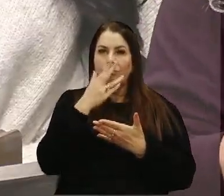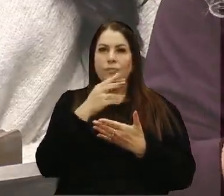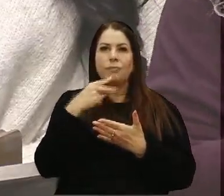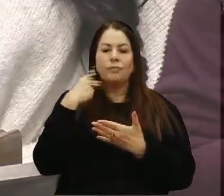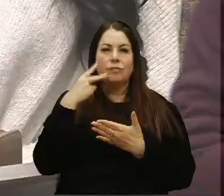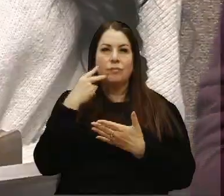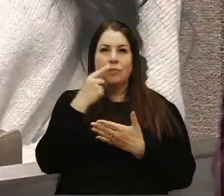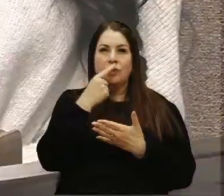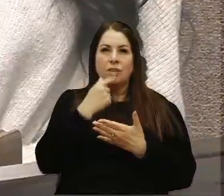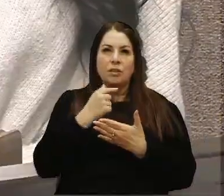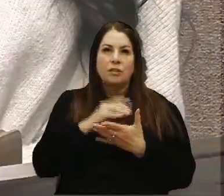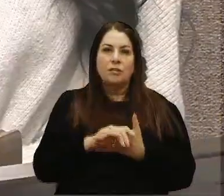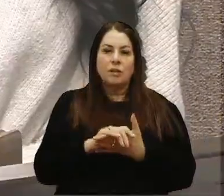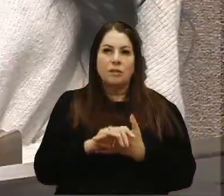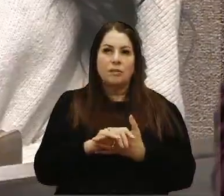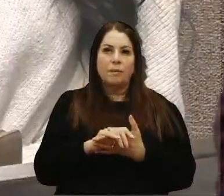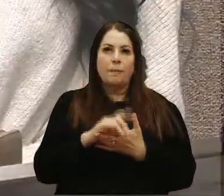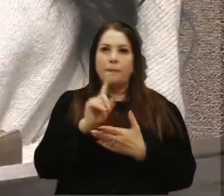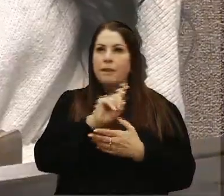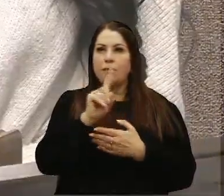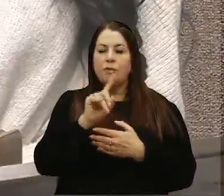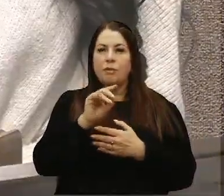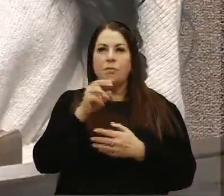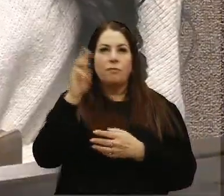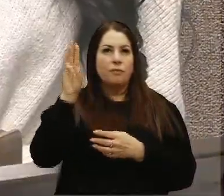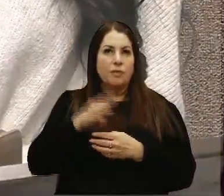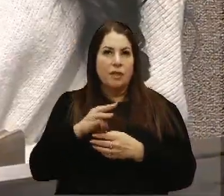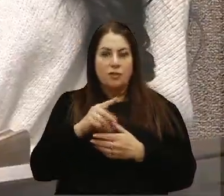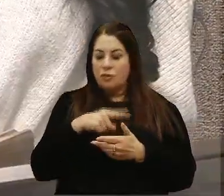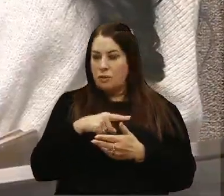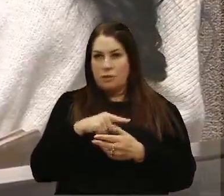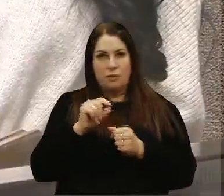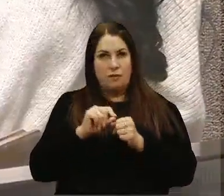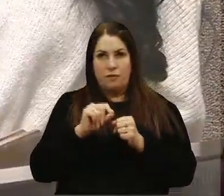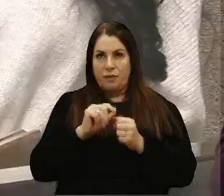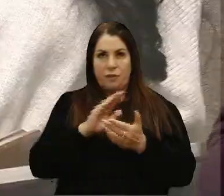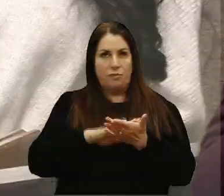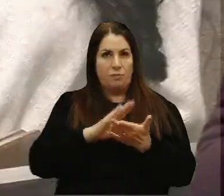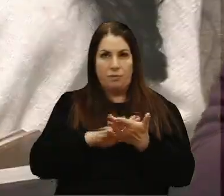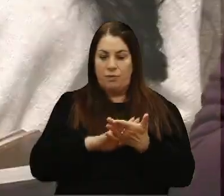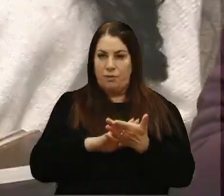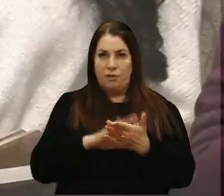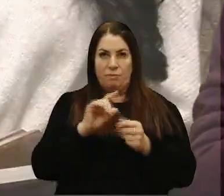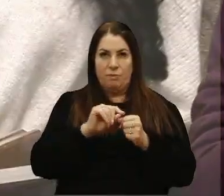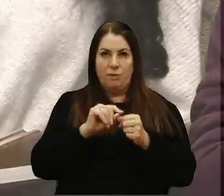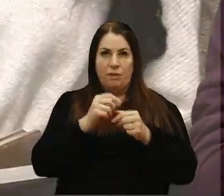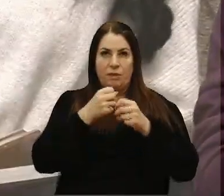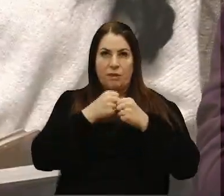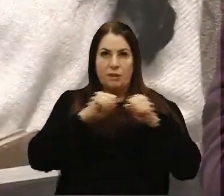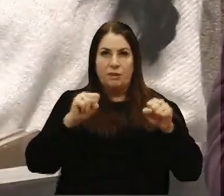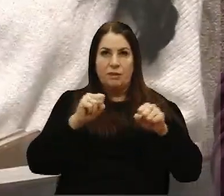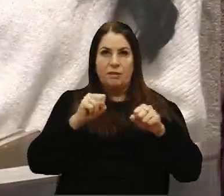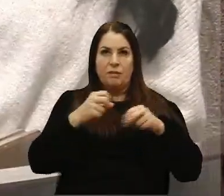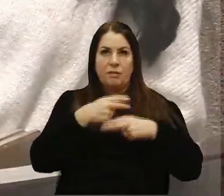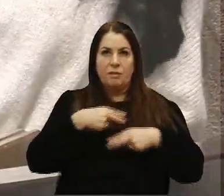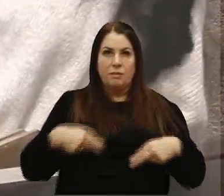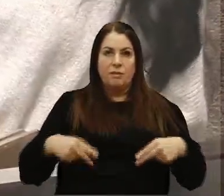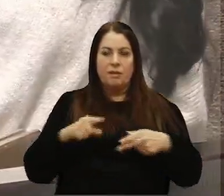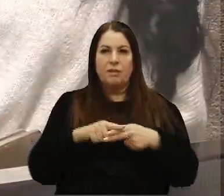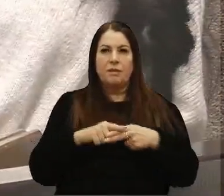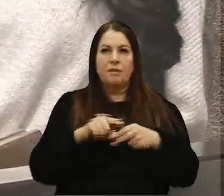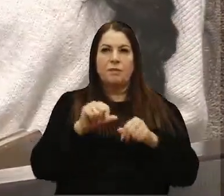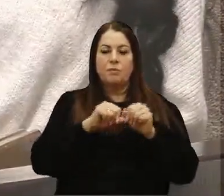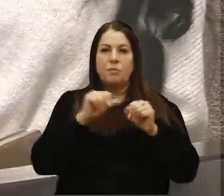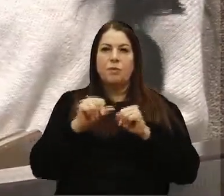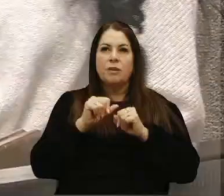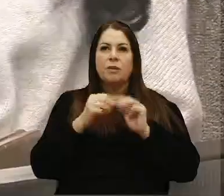Rose falou, e não é para a Visate, né, que a gente tem que fazer a cobrança, a gente tem que fazer para a Secretaria de Transportes, que mudasse